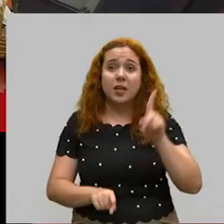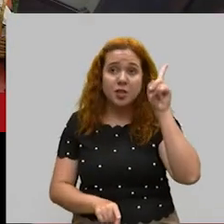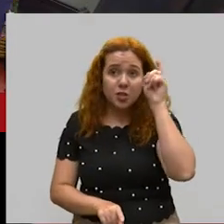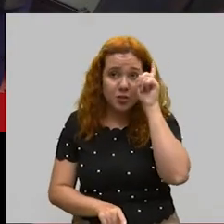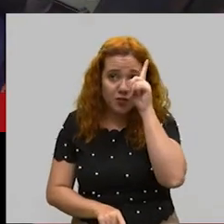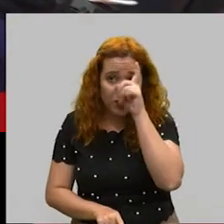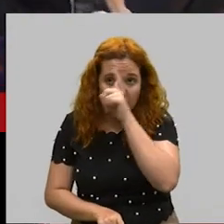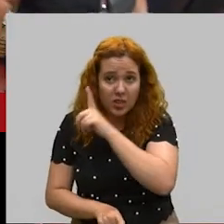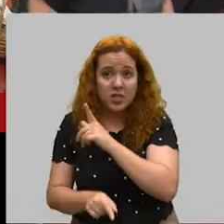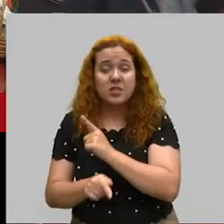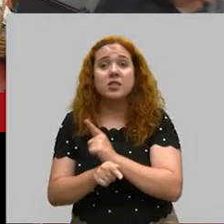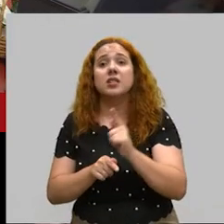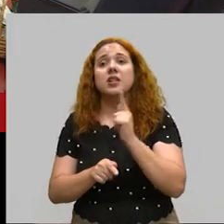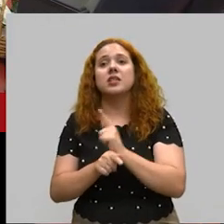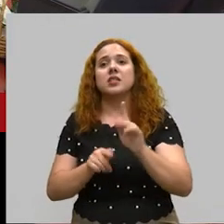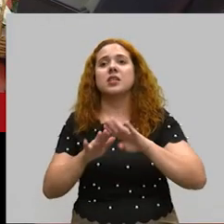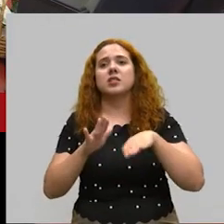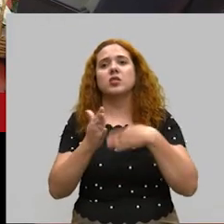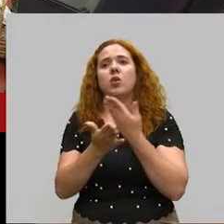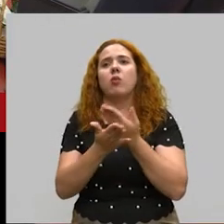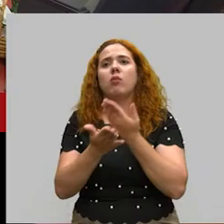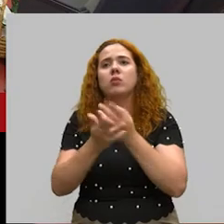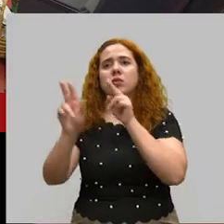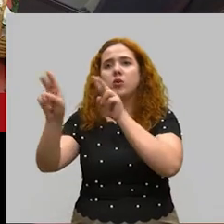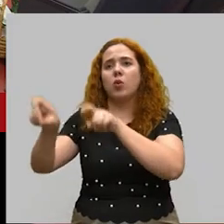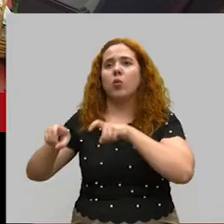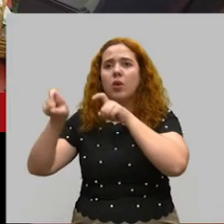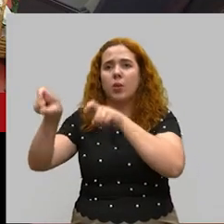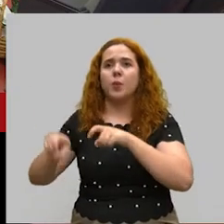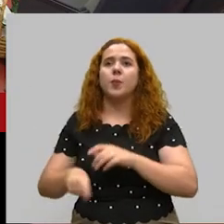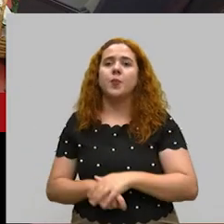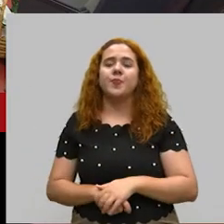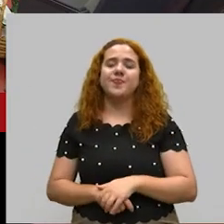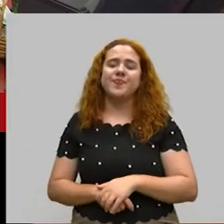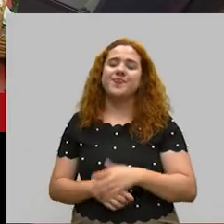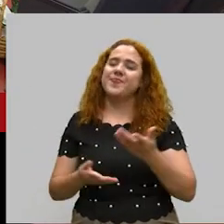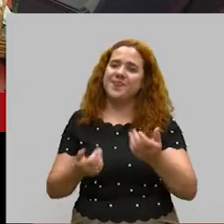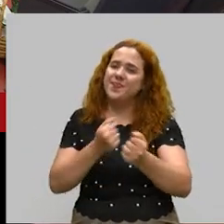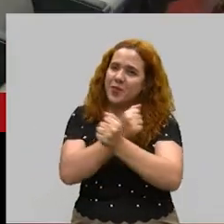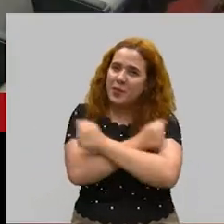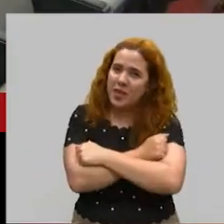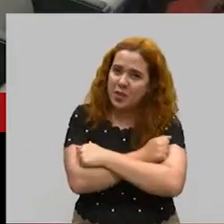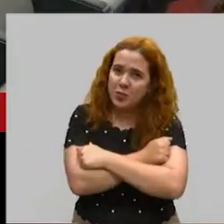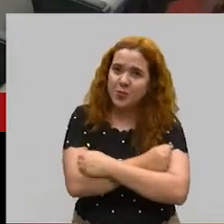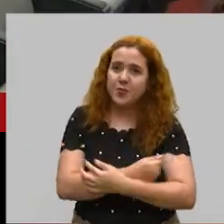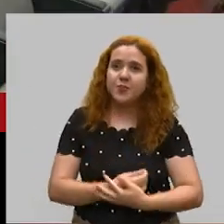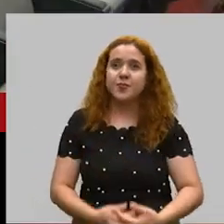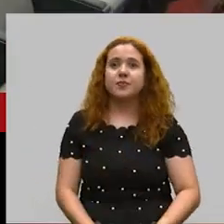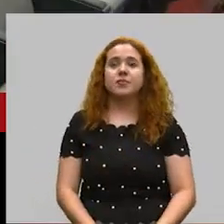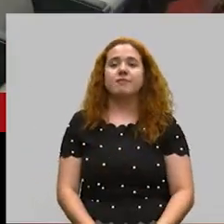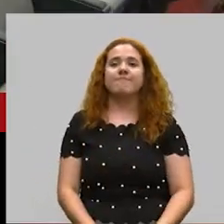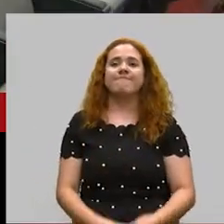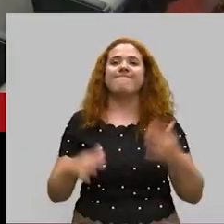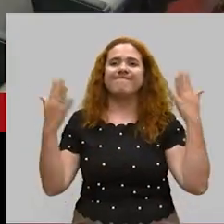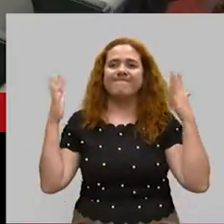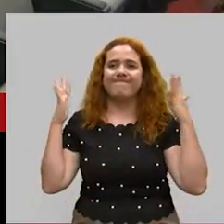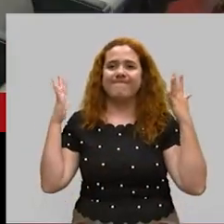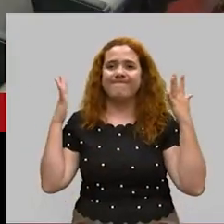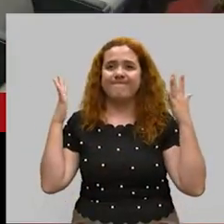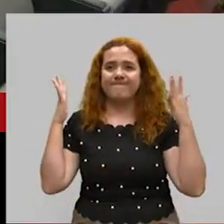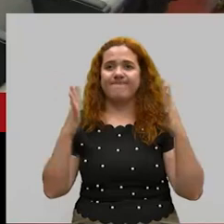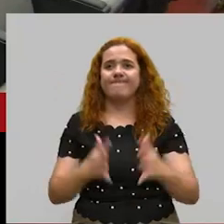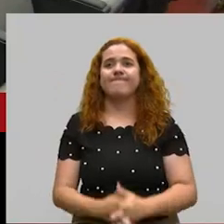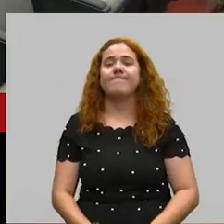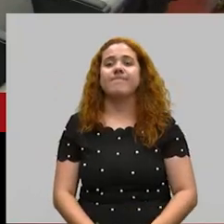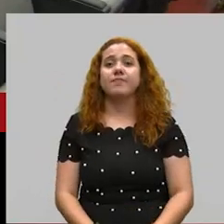gestão das nossas escolas do campo é isso um abraço muito obrigada